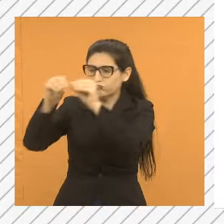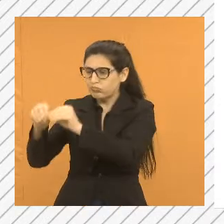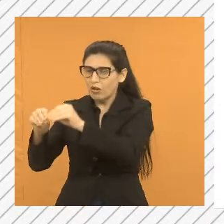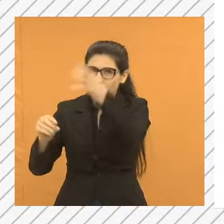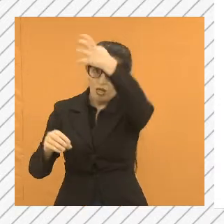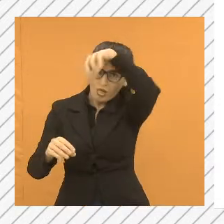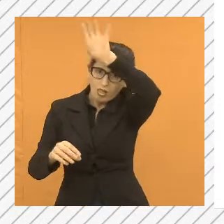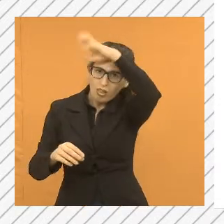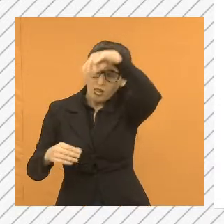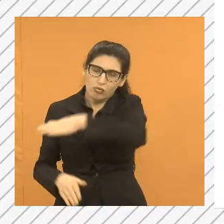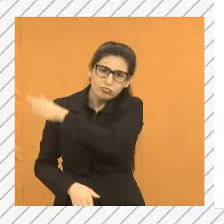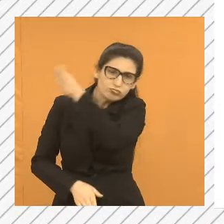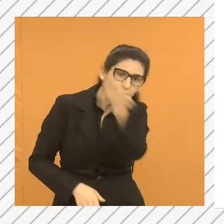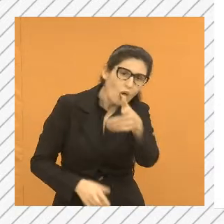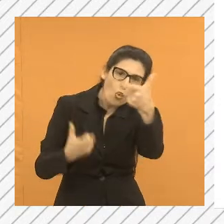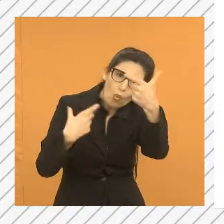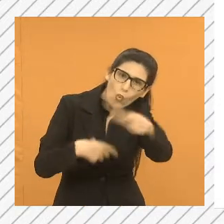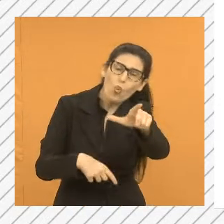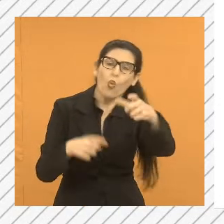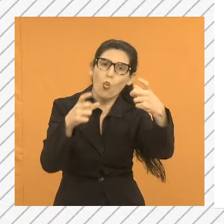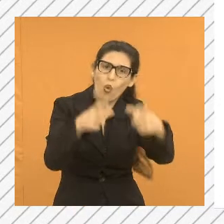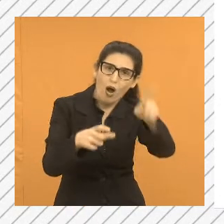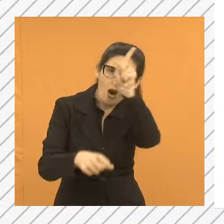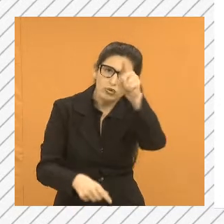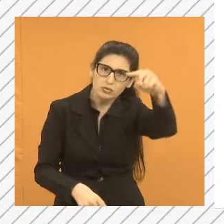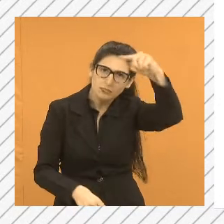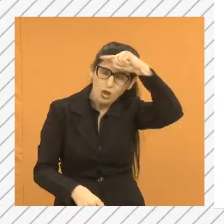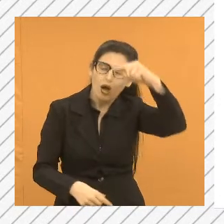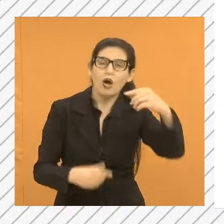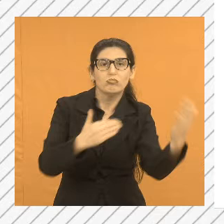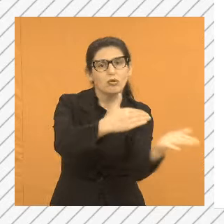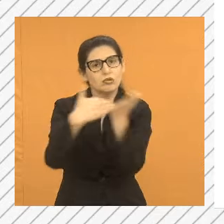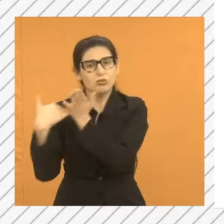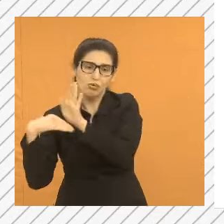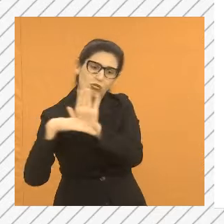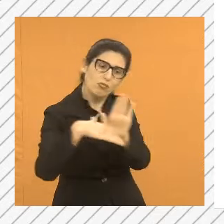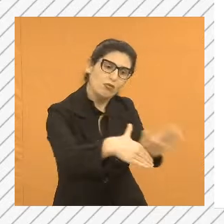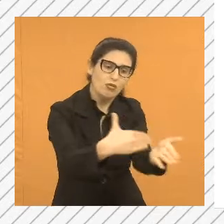que sejam atendidos em outros municípios que são as nossas